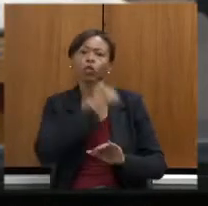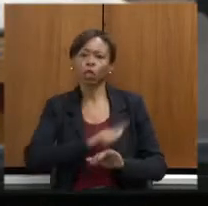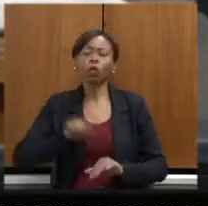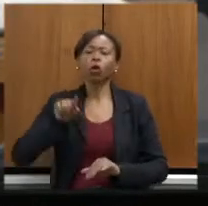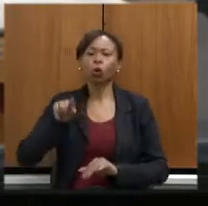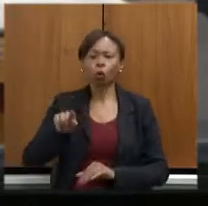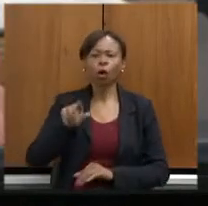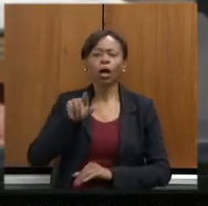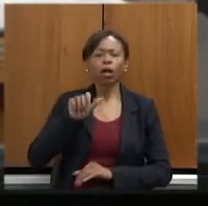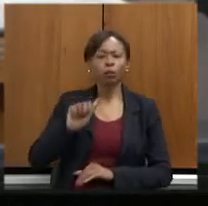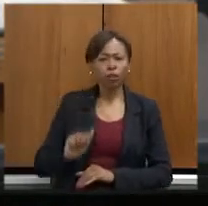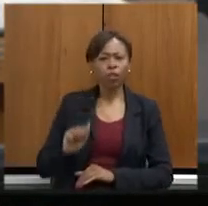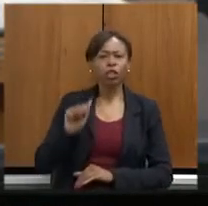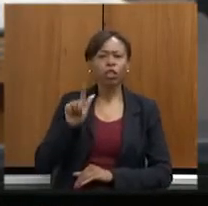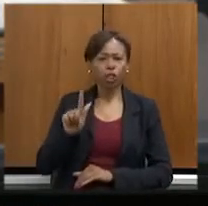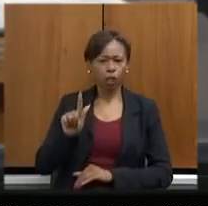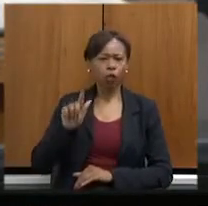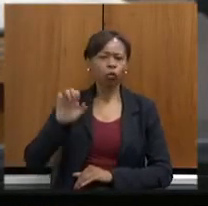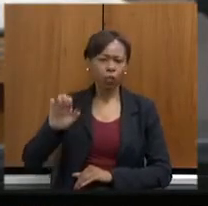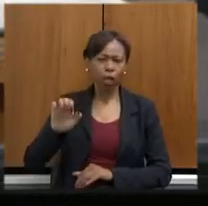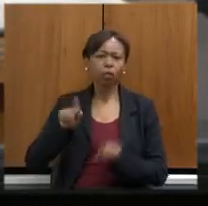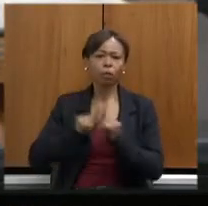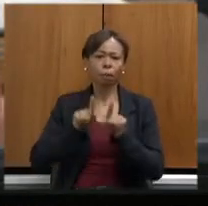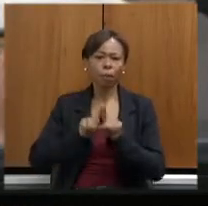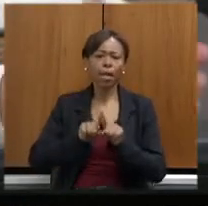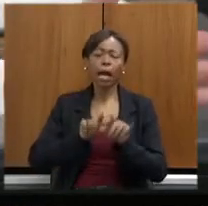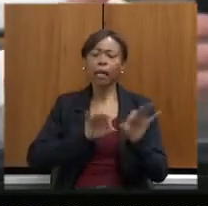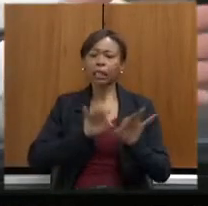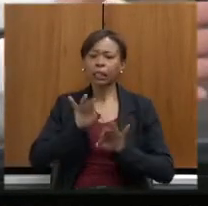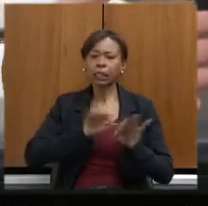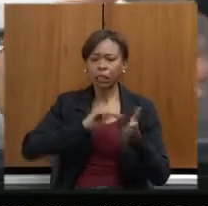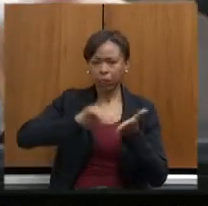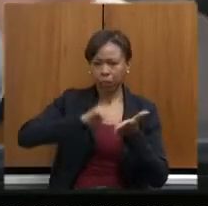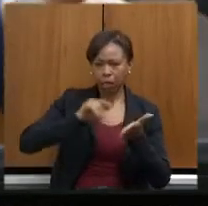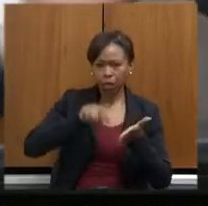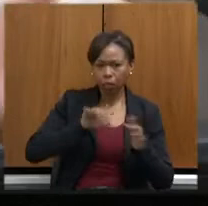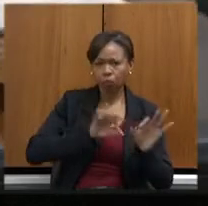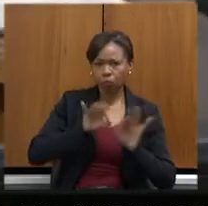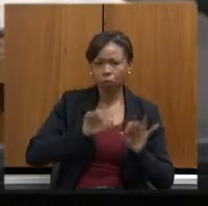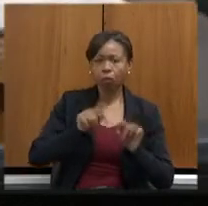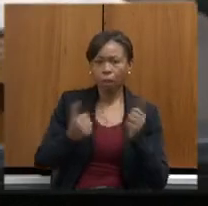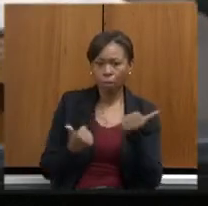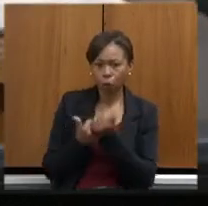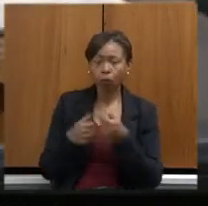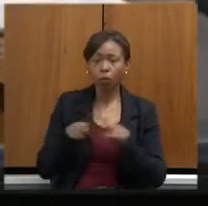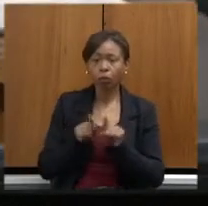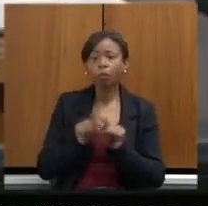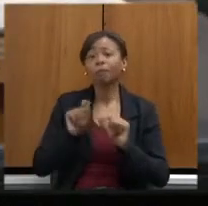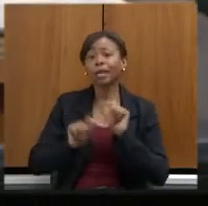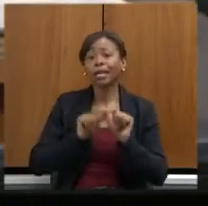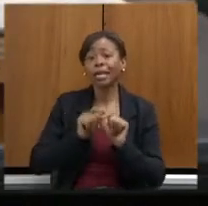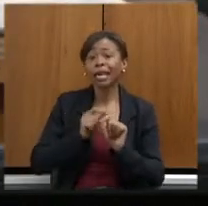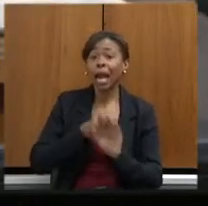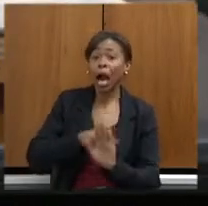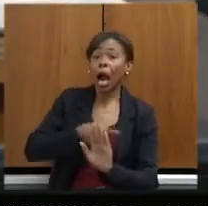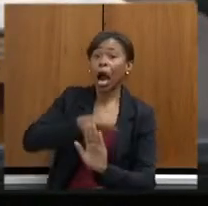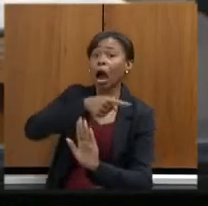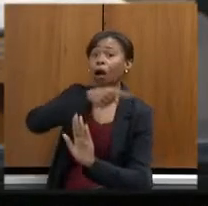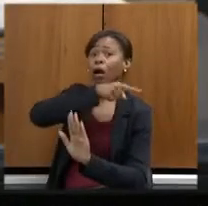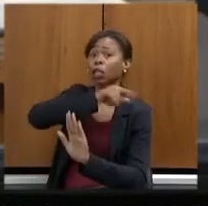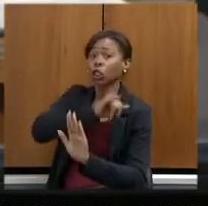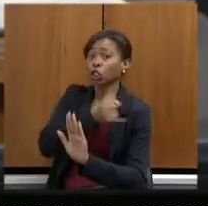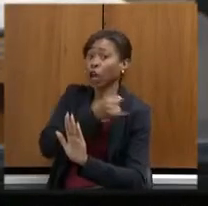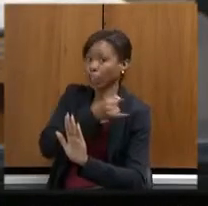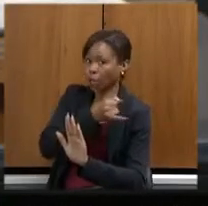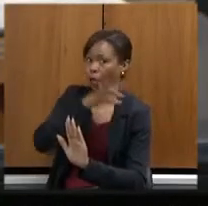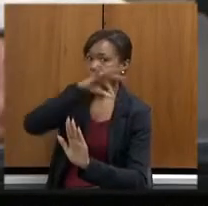do estado o apoio da secretaria de planejamento atender nesse momento inclusive retroativo a janeiro né esse